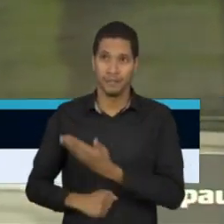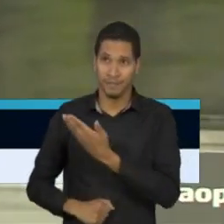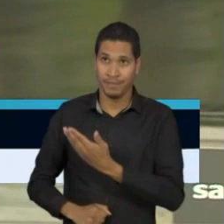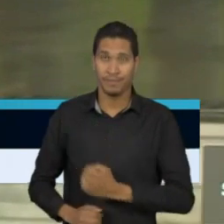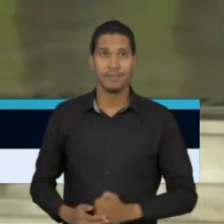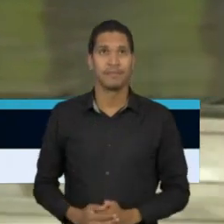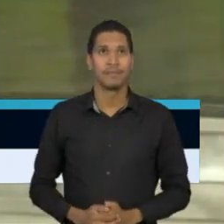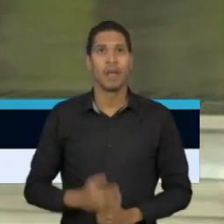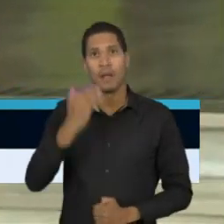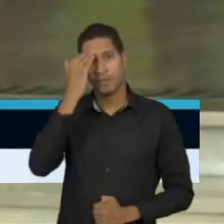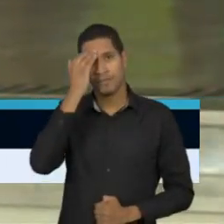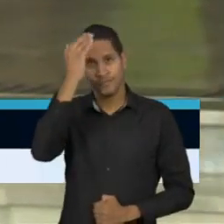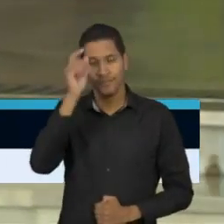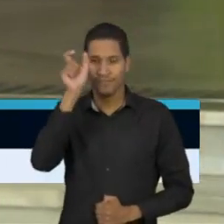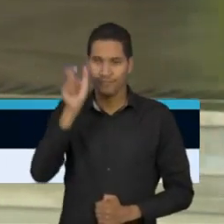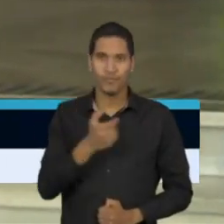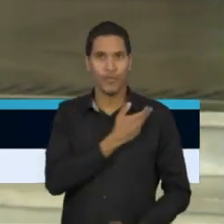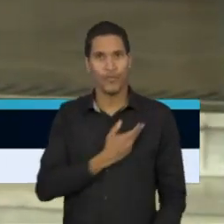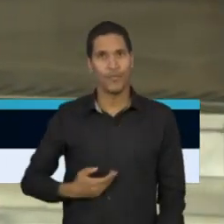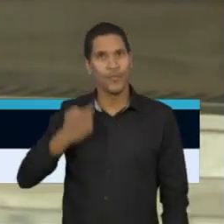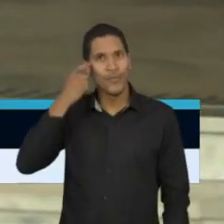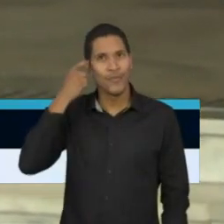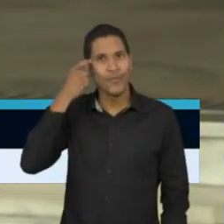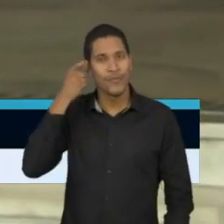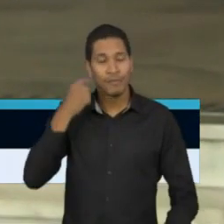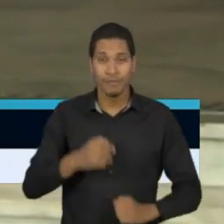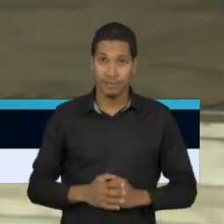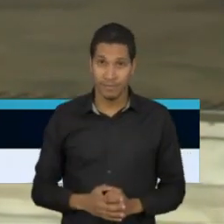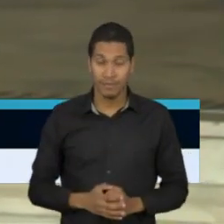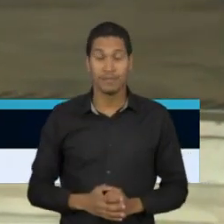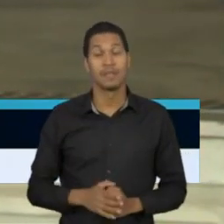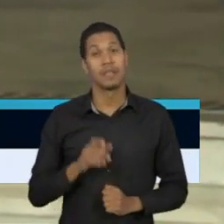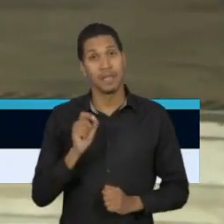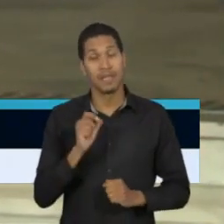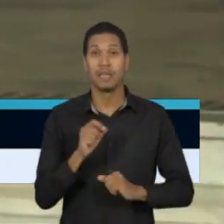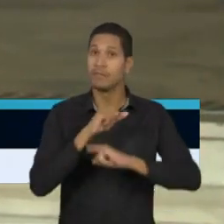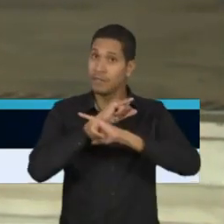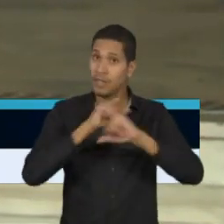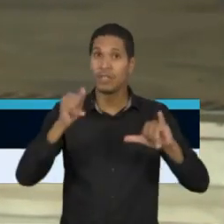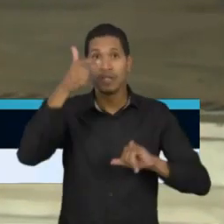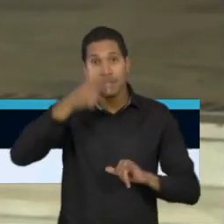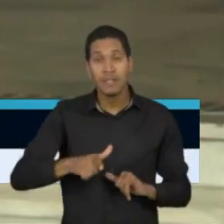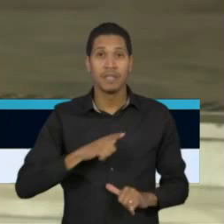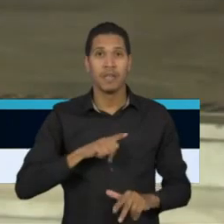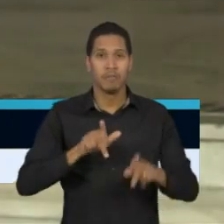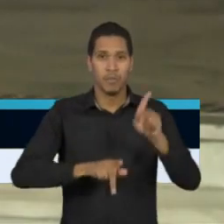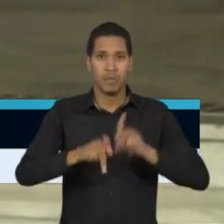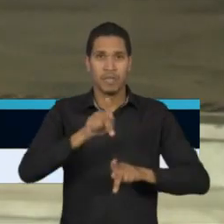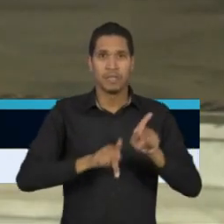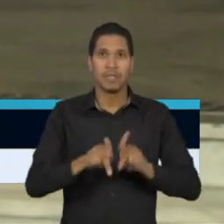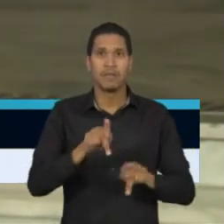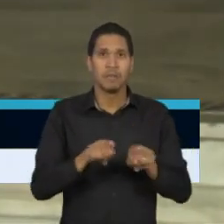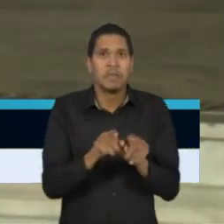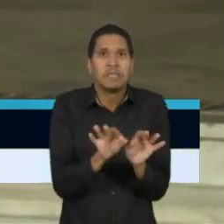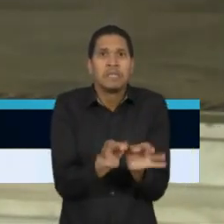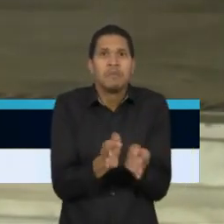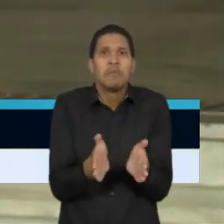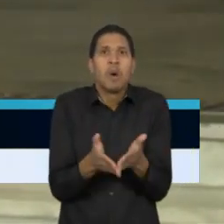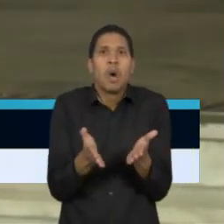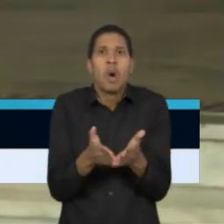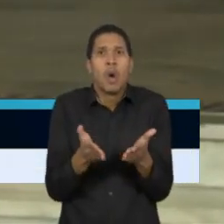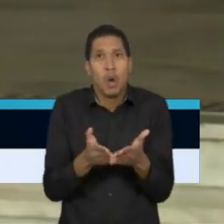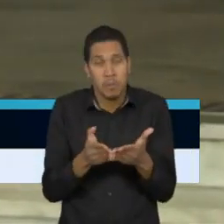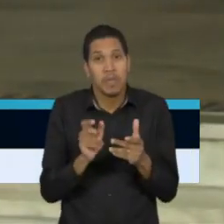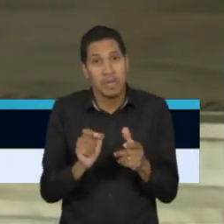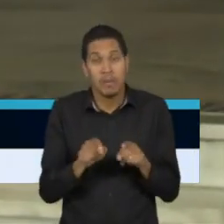Obrigada, governador. Reforçando sua mensagem, especialmente quando se trata das populações mais vulneráveis, aqui nós estamos falando não